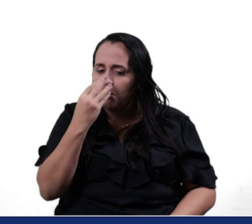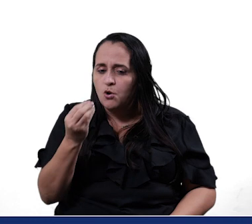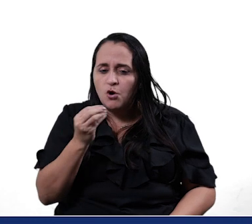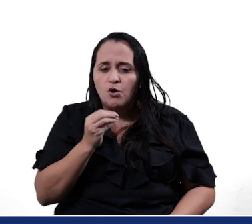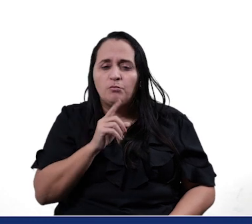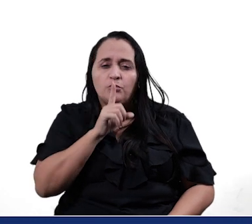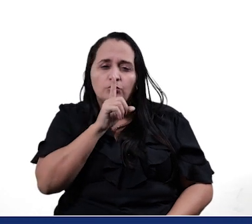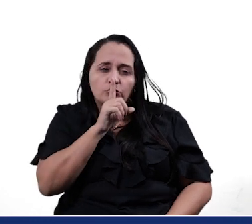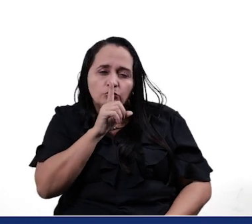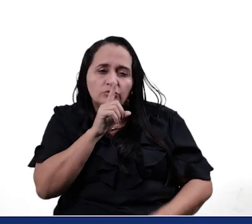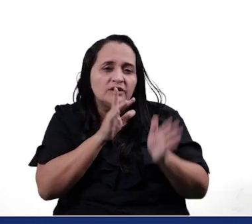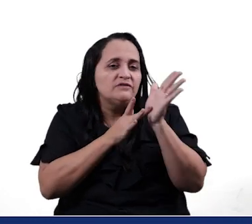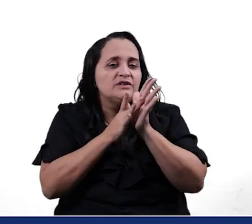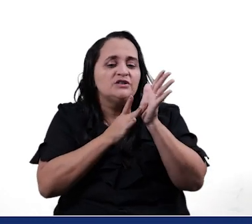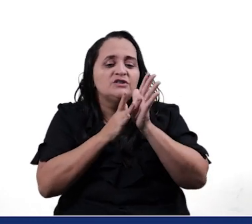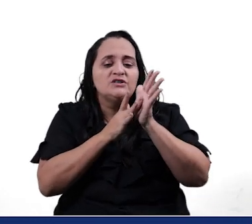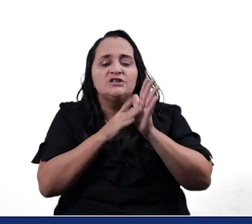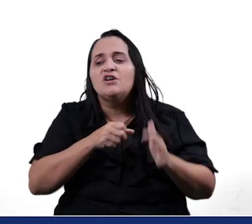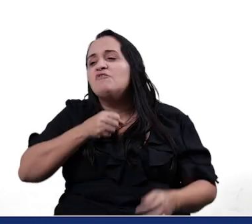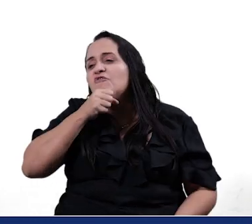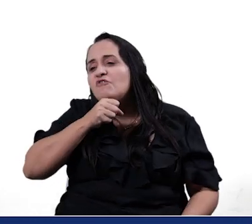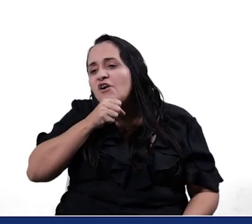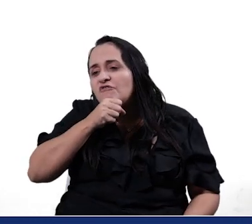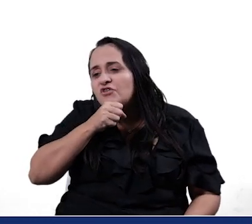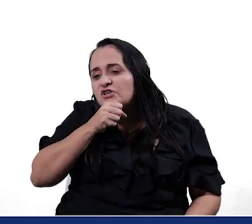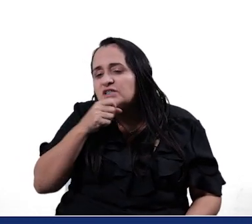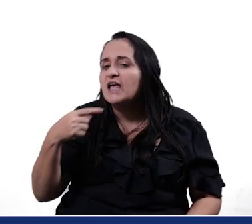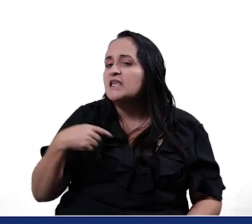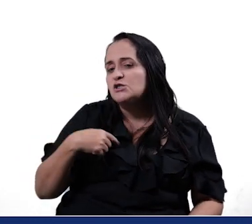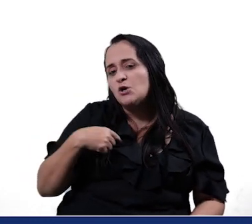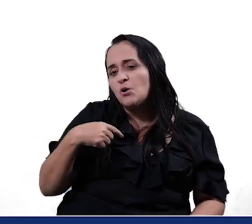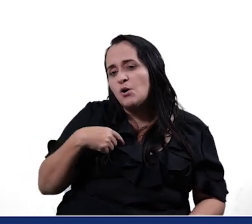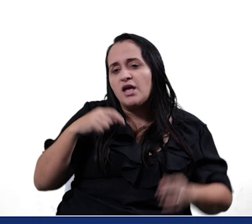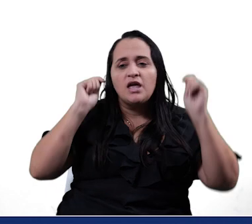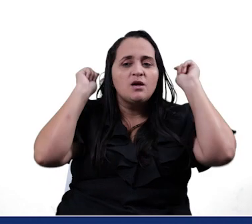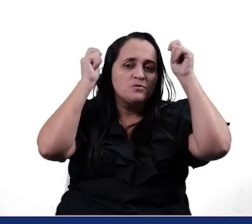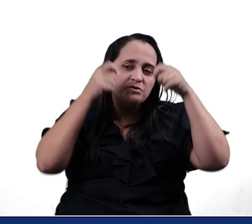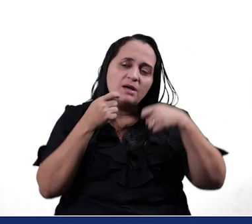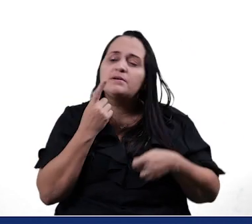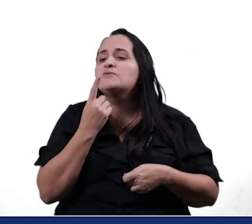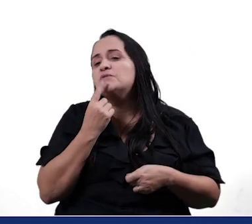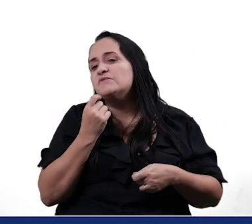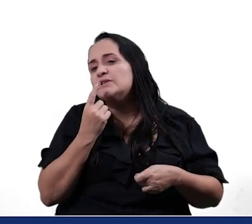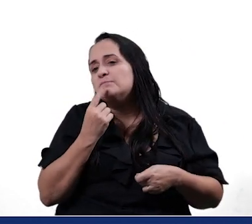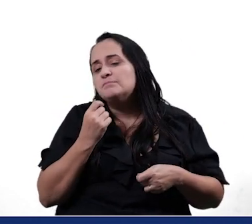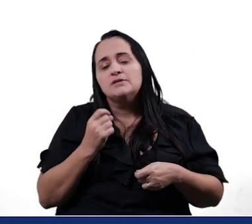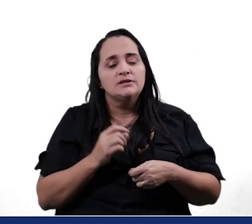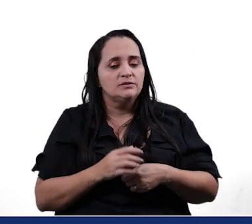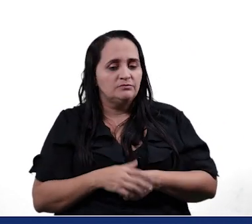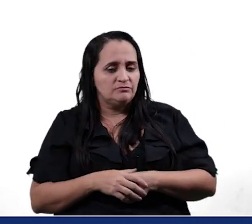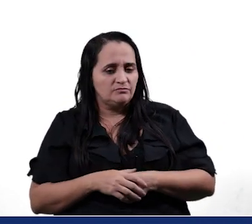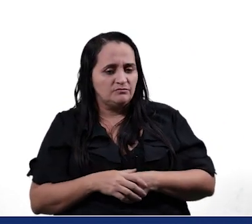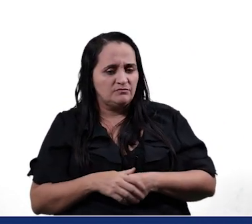imita a voz da Chapeuzinho e diz, vovozinha, sou eu, Chapeuzinho.